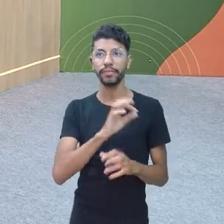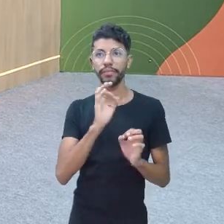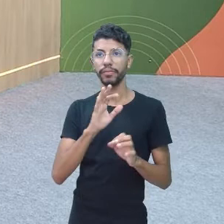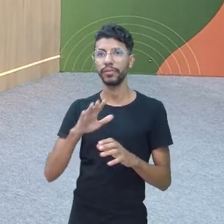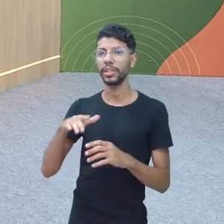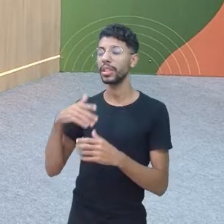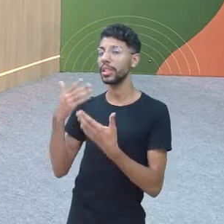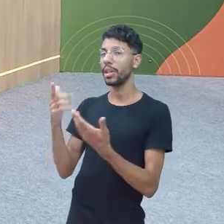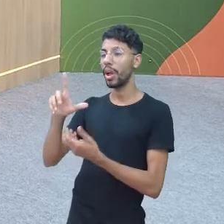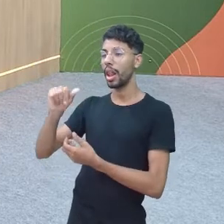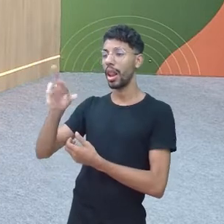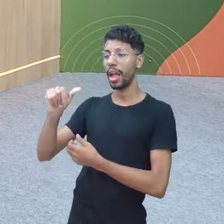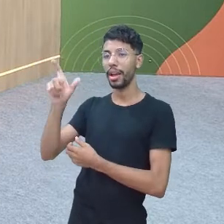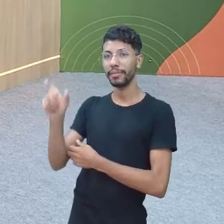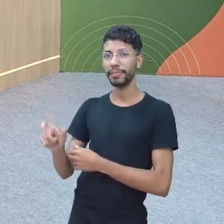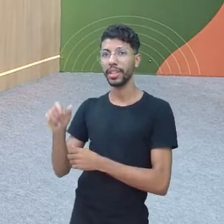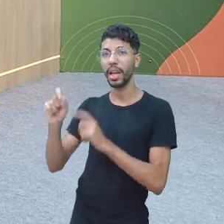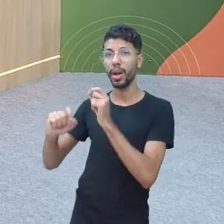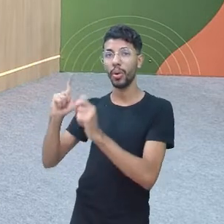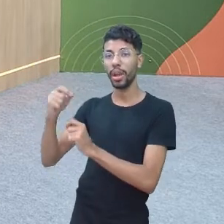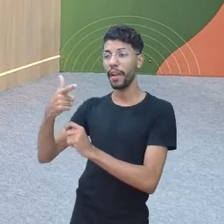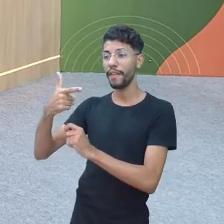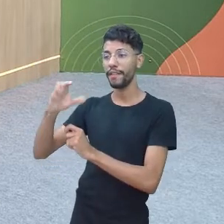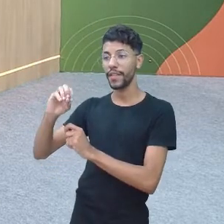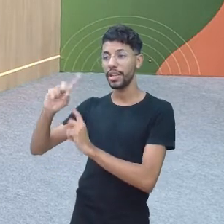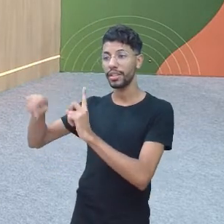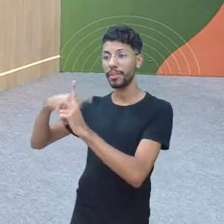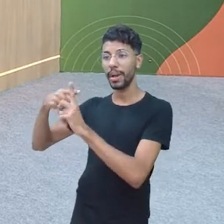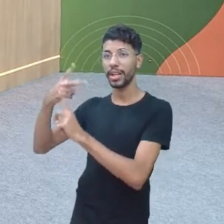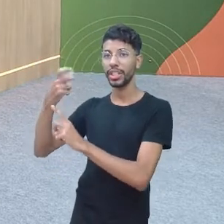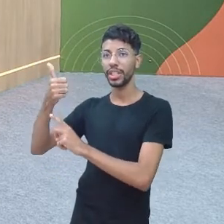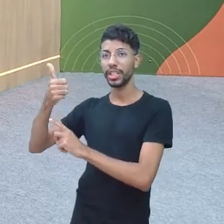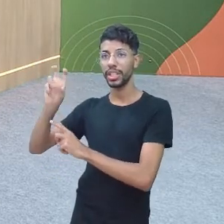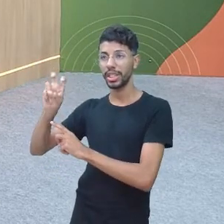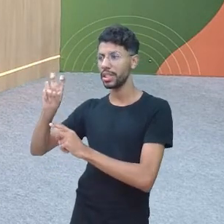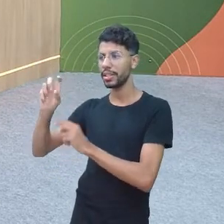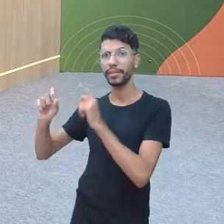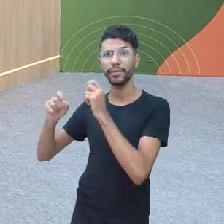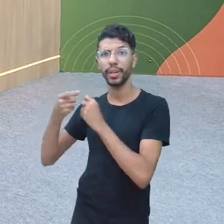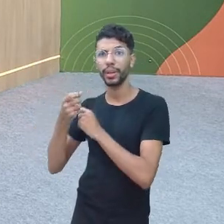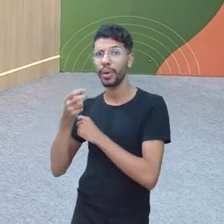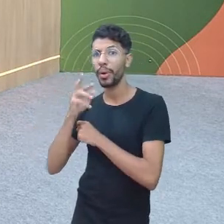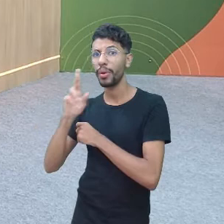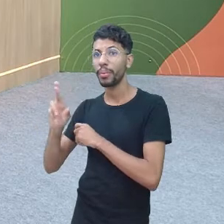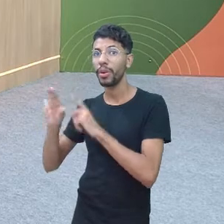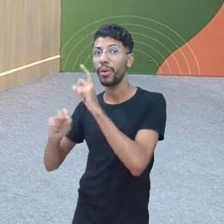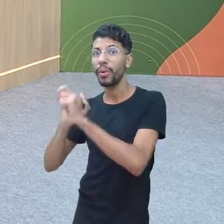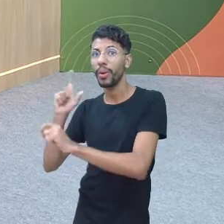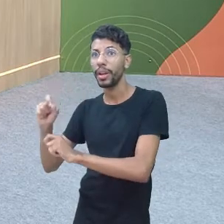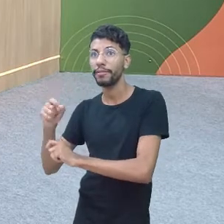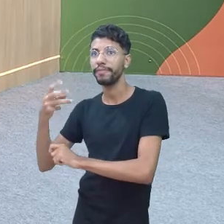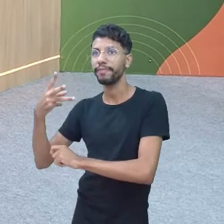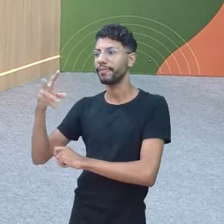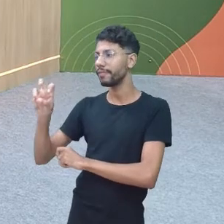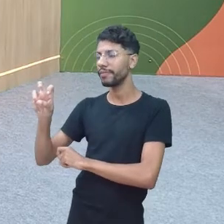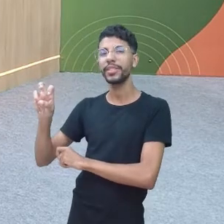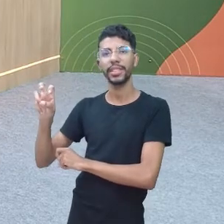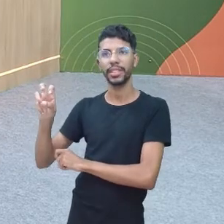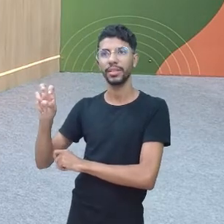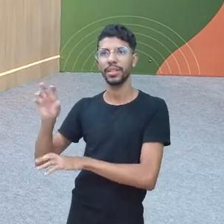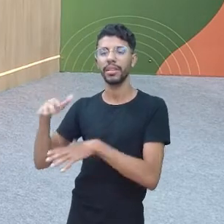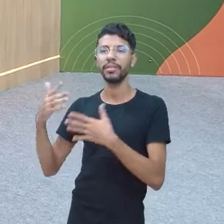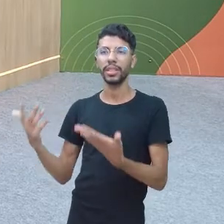ser o 20 mais o 15, 35. Depois que a gente conseguiu planejar e executar as